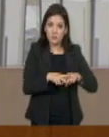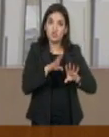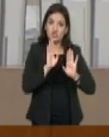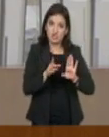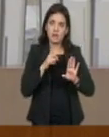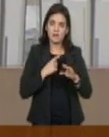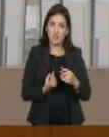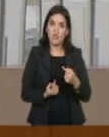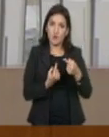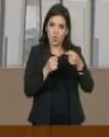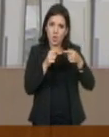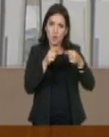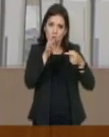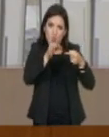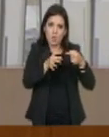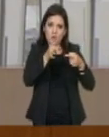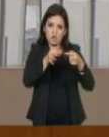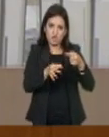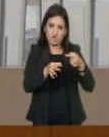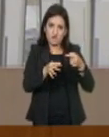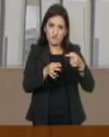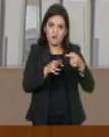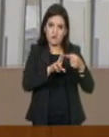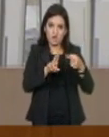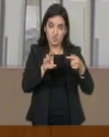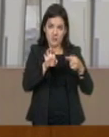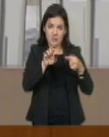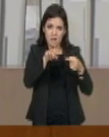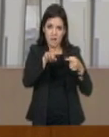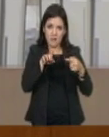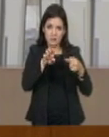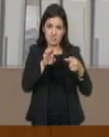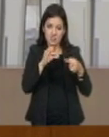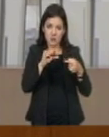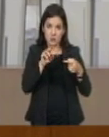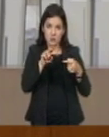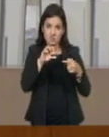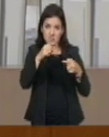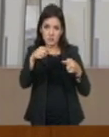sentença, e aí o nome é execução provisória,